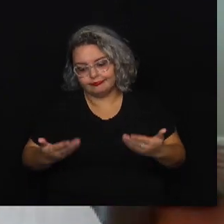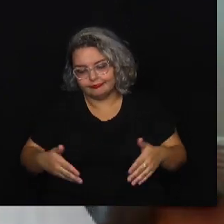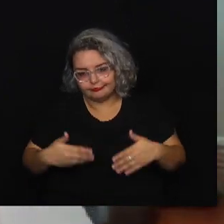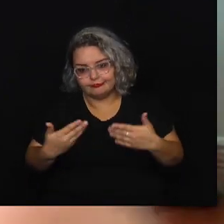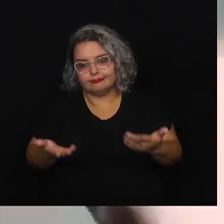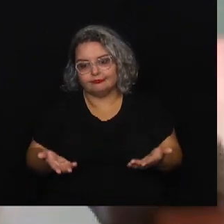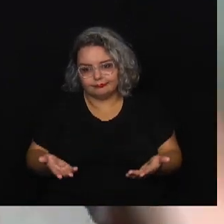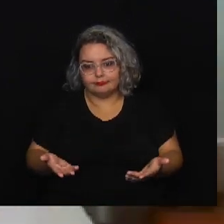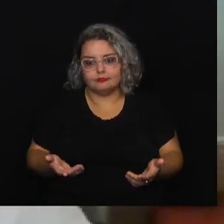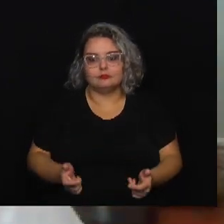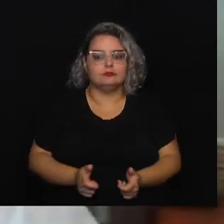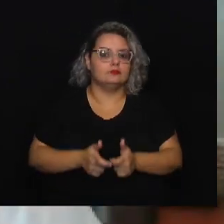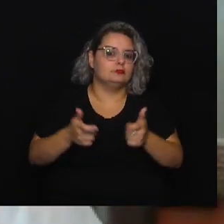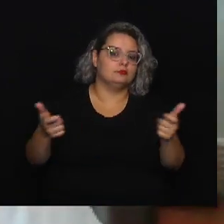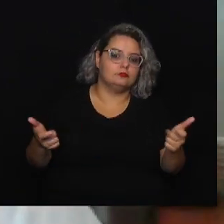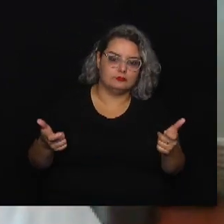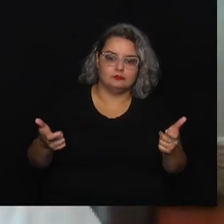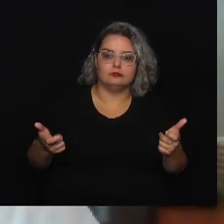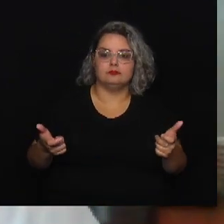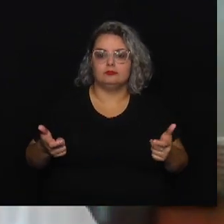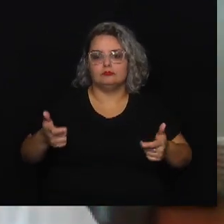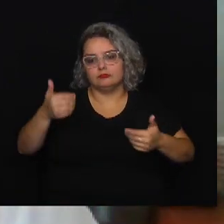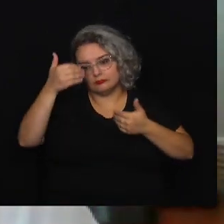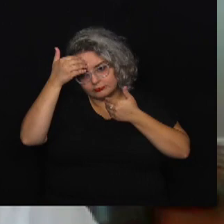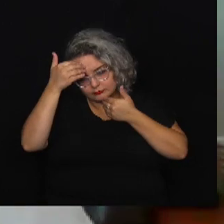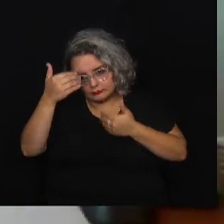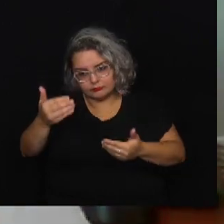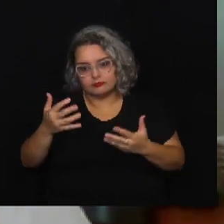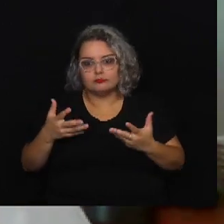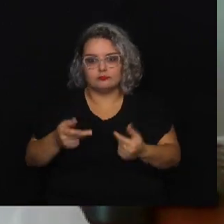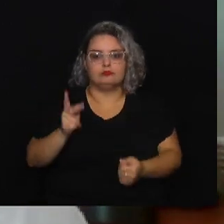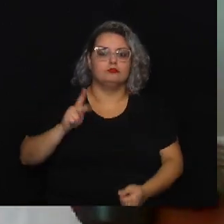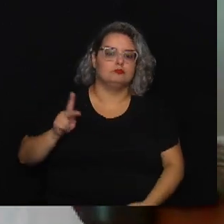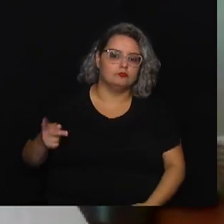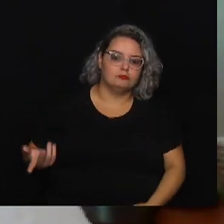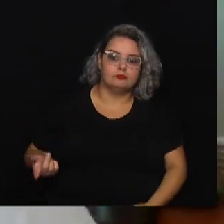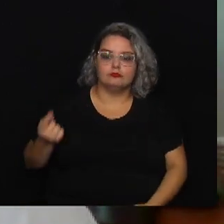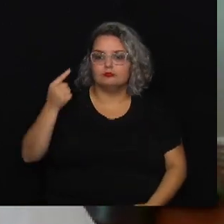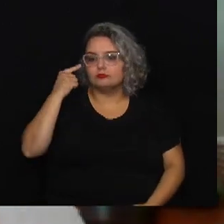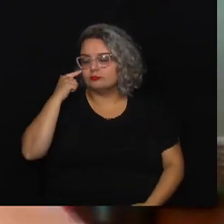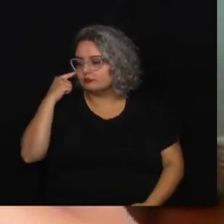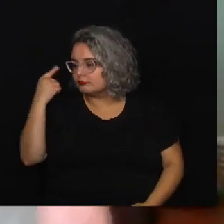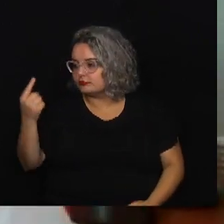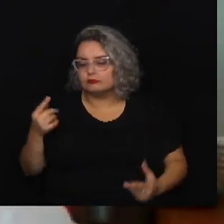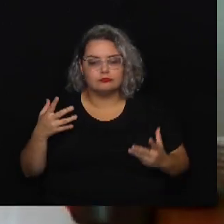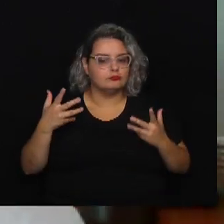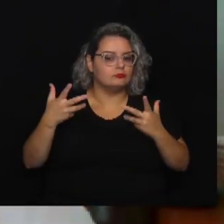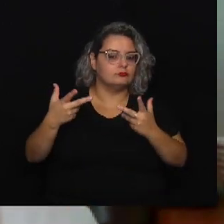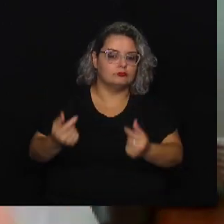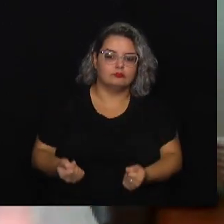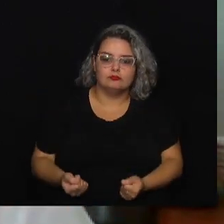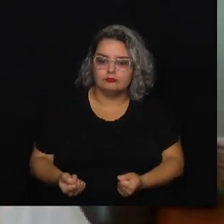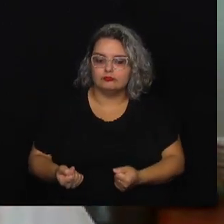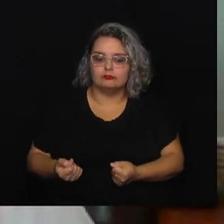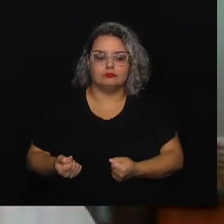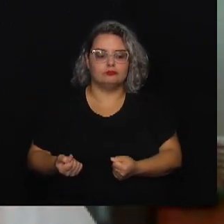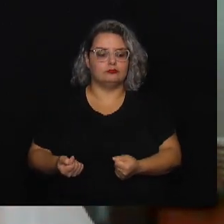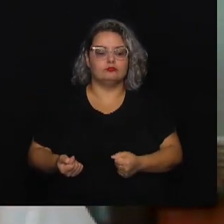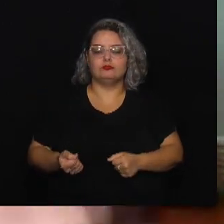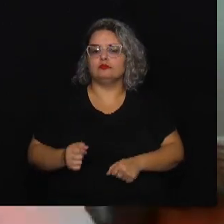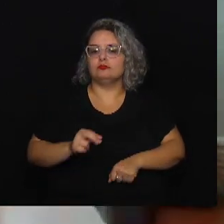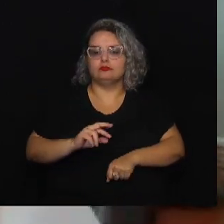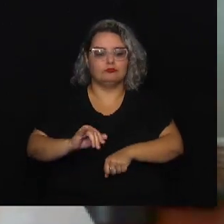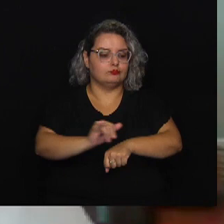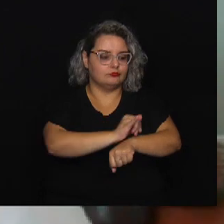o maior salve para os professores, né? Lançando mão de tudo quanto é recurso